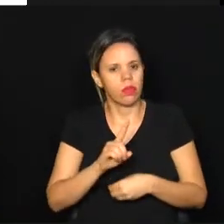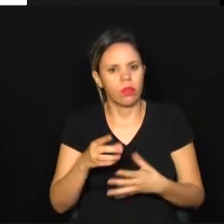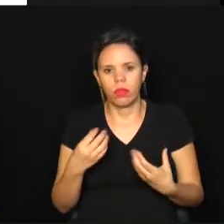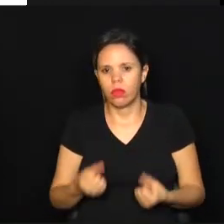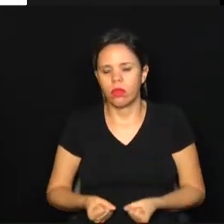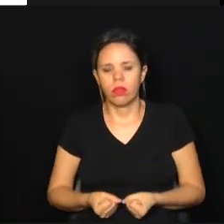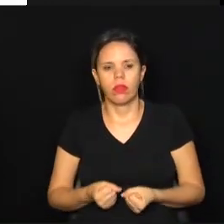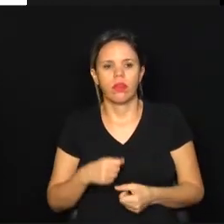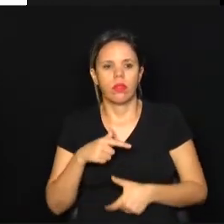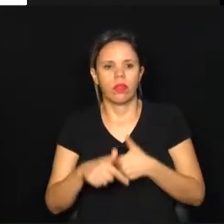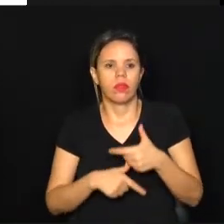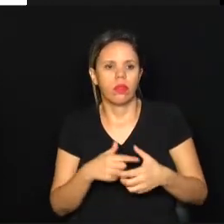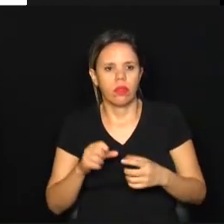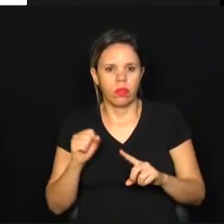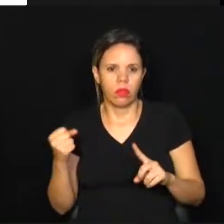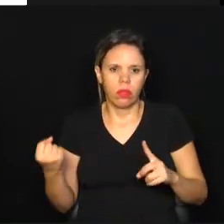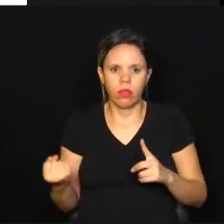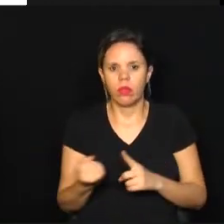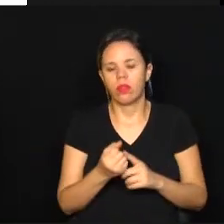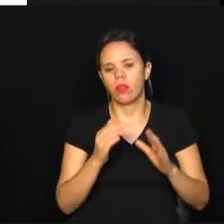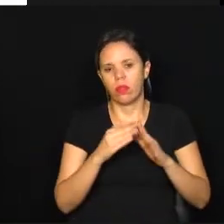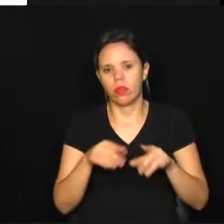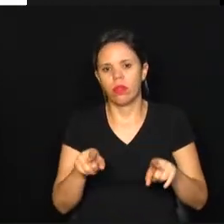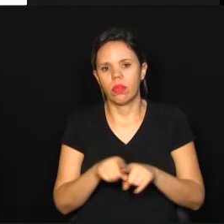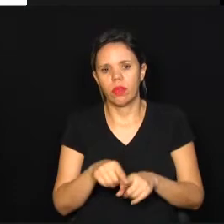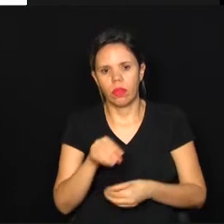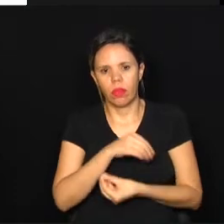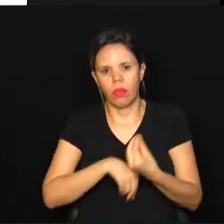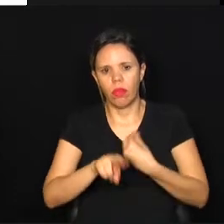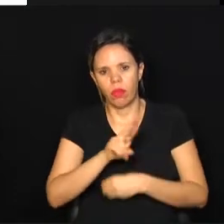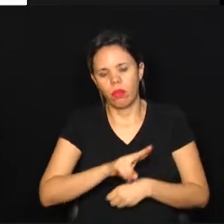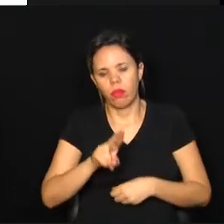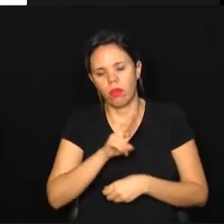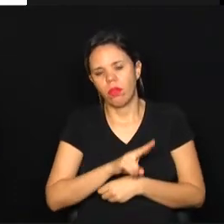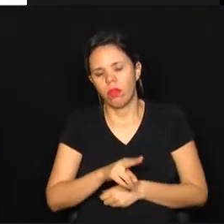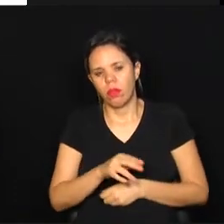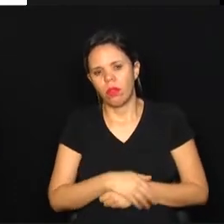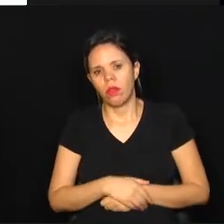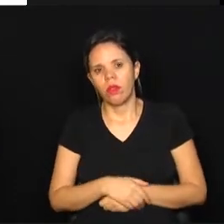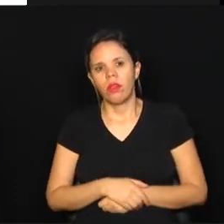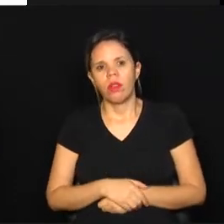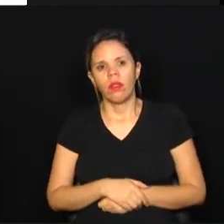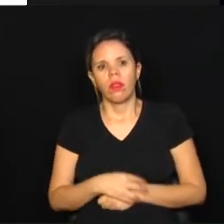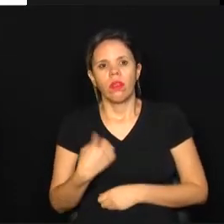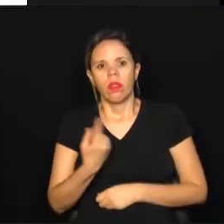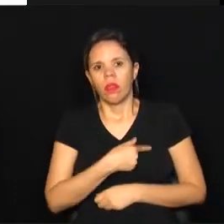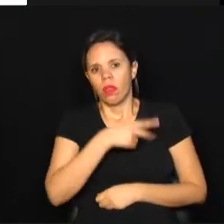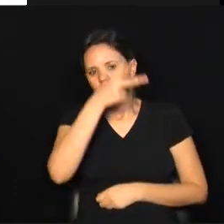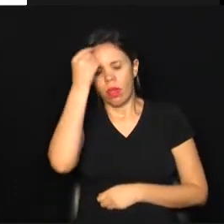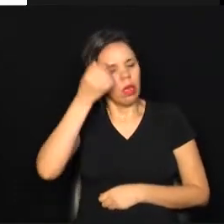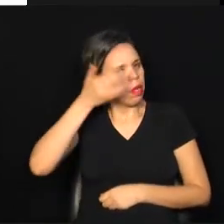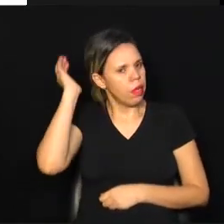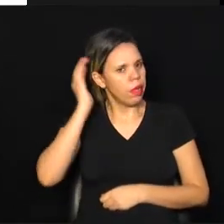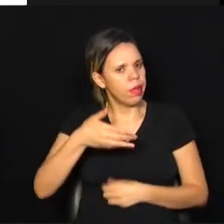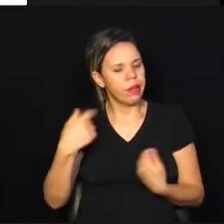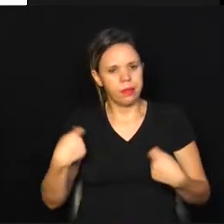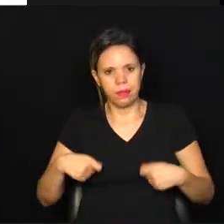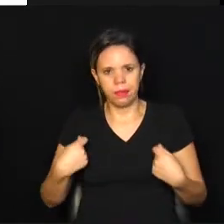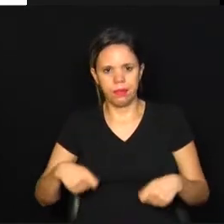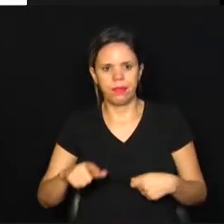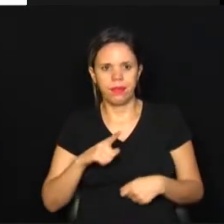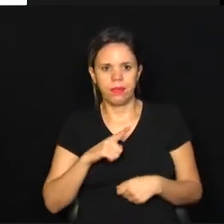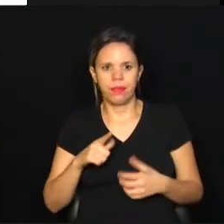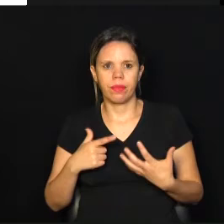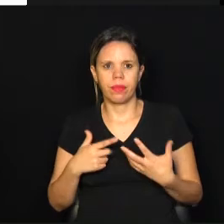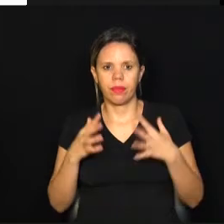permite uma função social da propriedade, umas mesclas de uso. Então, o nosso prefeito Dário entendeu a necessidade de a gente